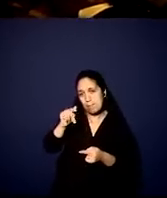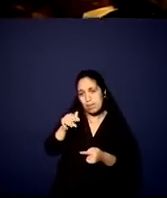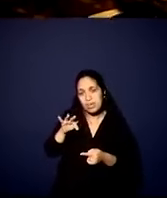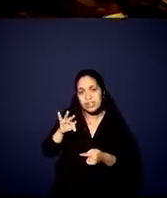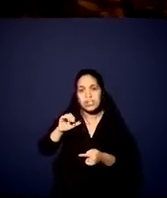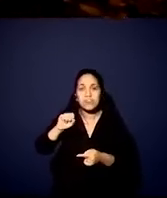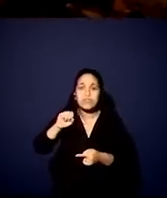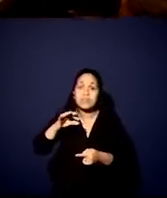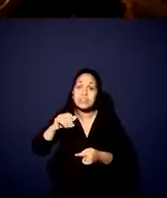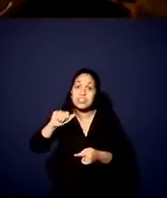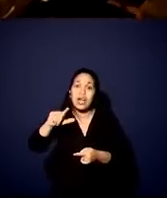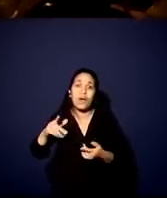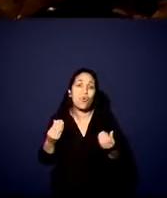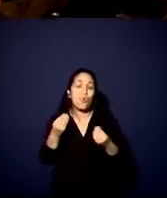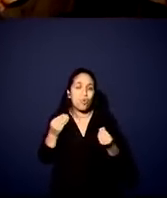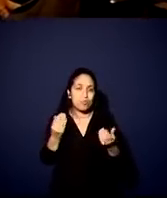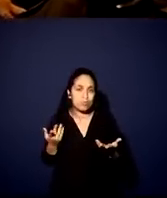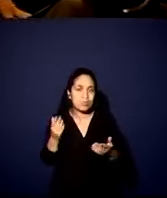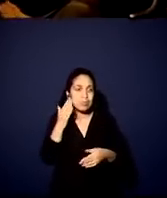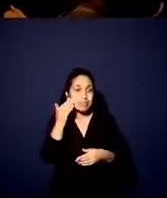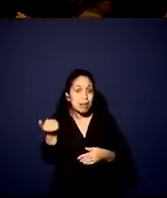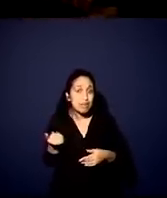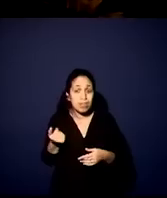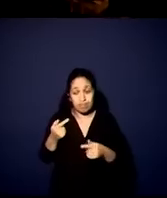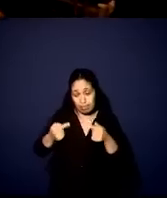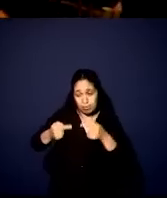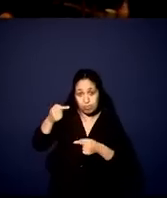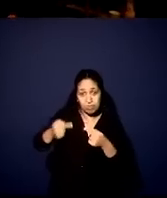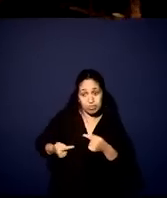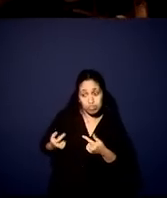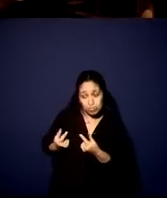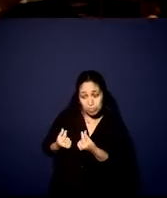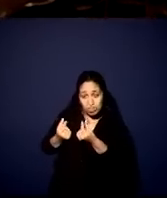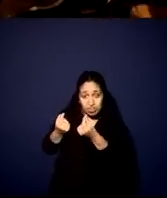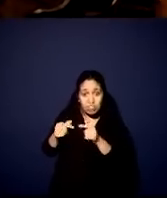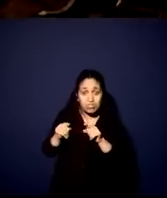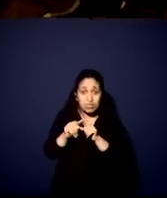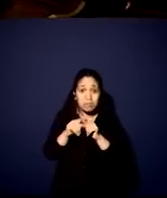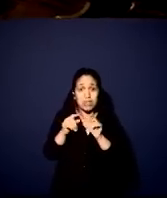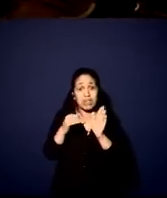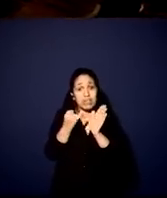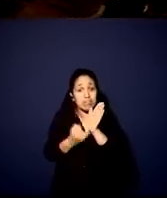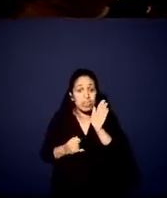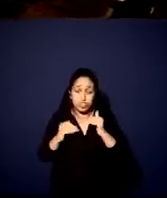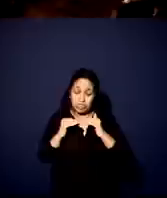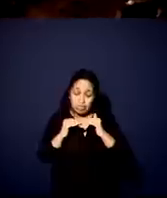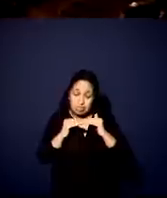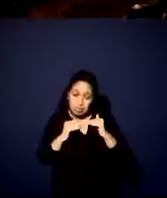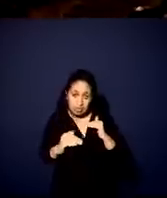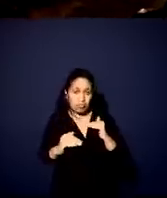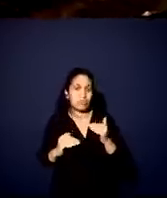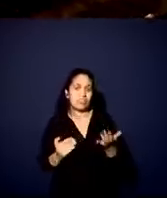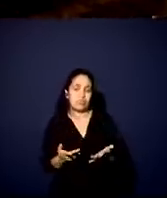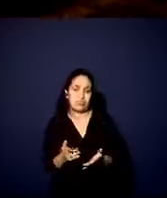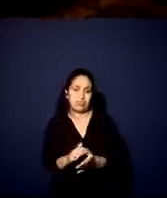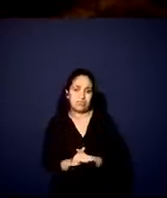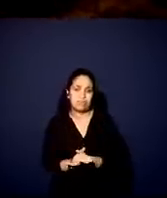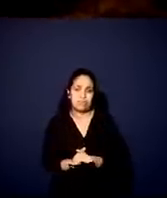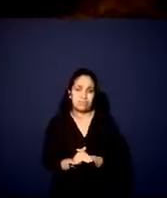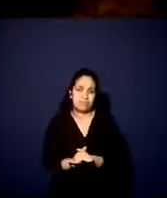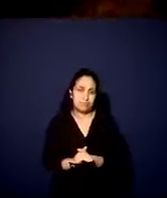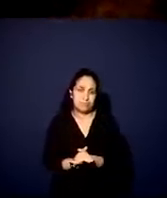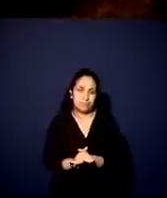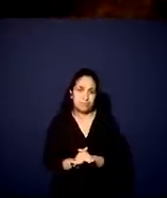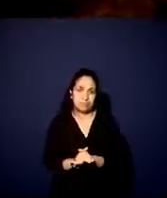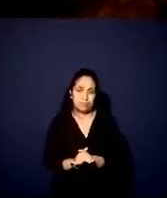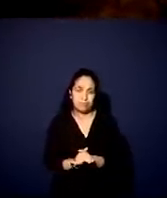isso é fundamental para saber qual é a potência de política monetária e qual a taxa neutro de longo prazo então assim um best que